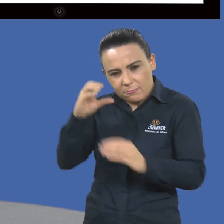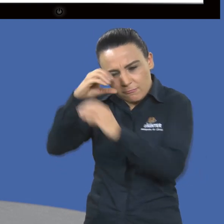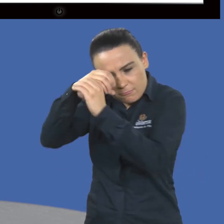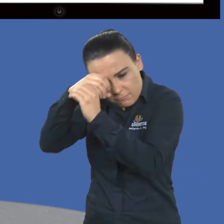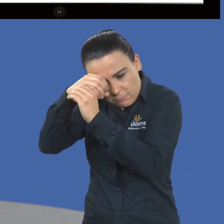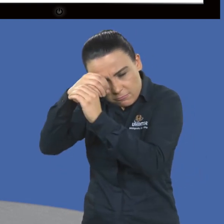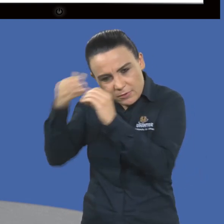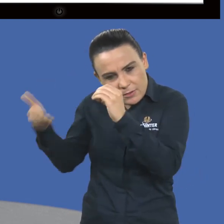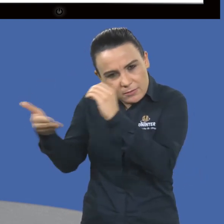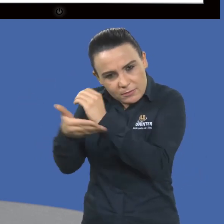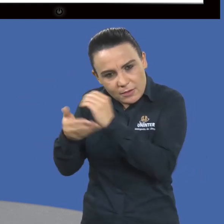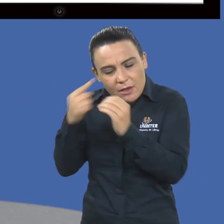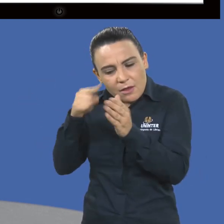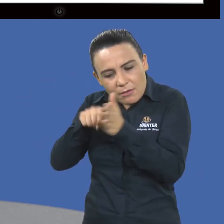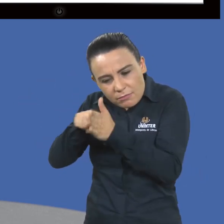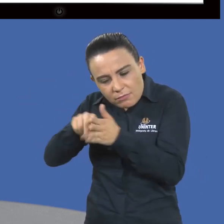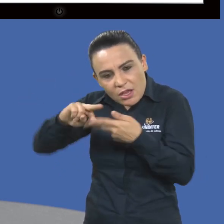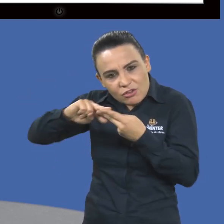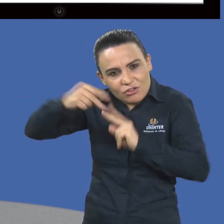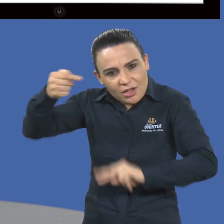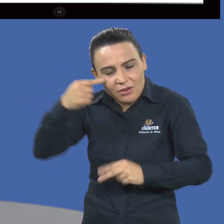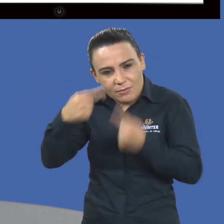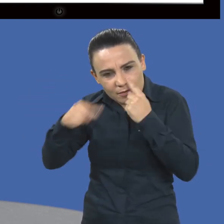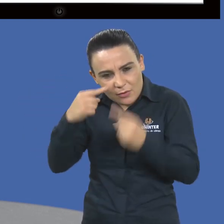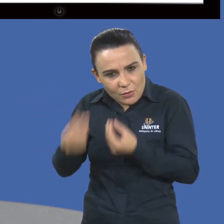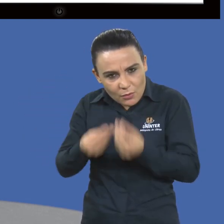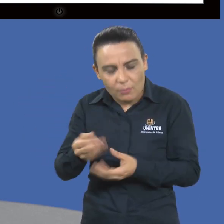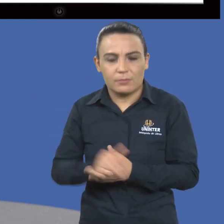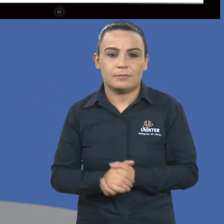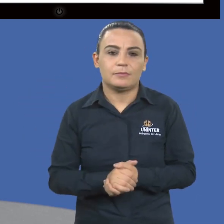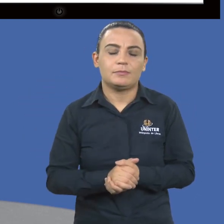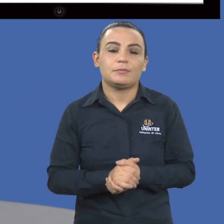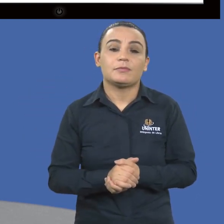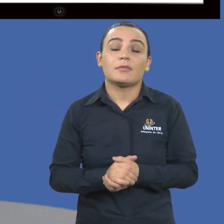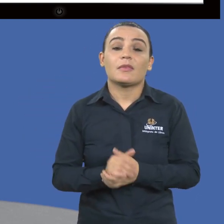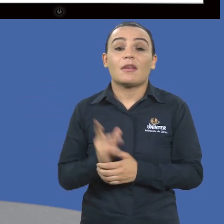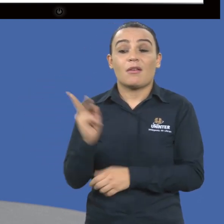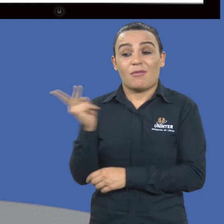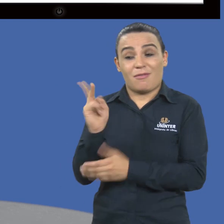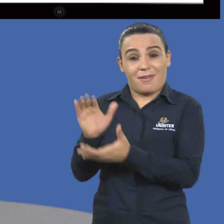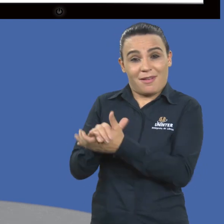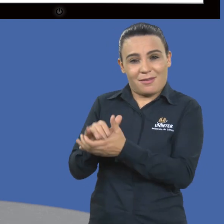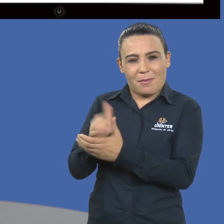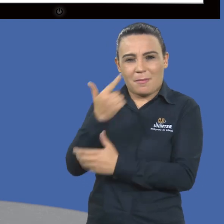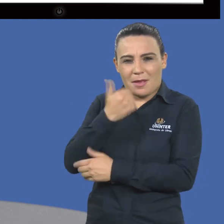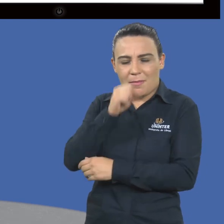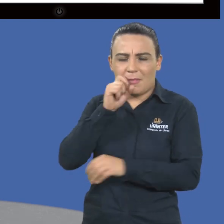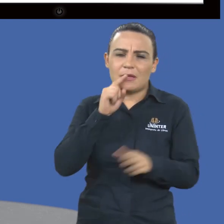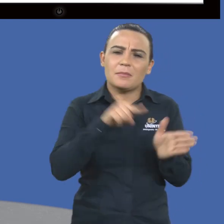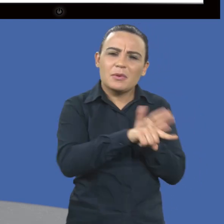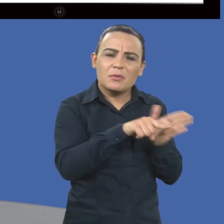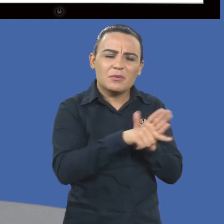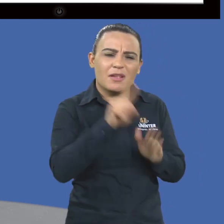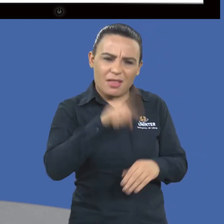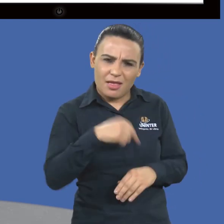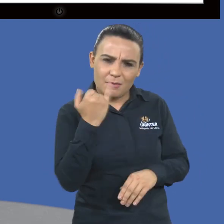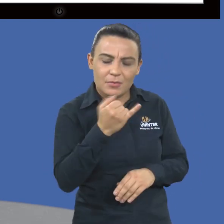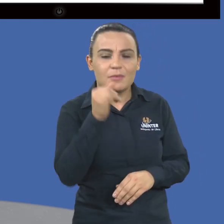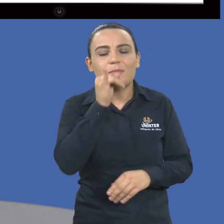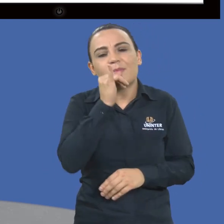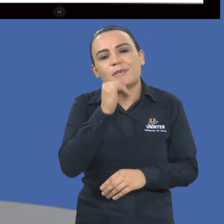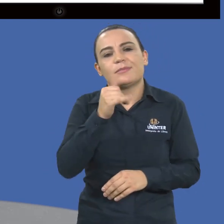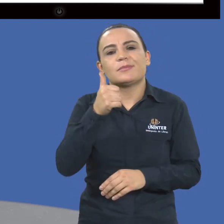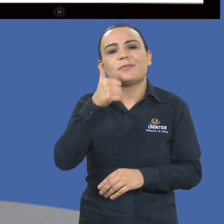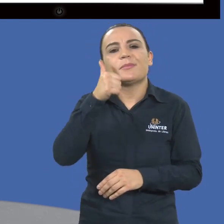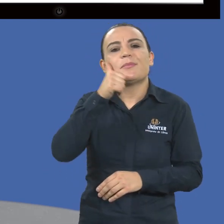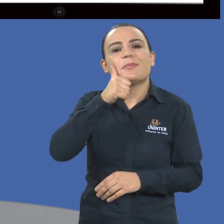como muitos que eu já orientei e já acompanhei, que isso é importante assim. A mãe